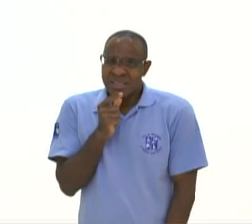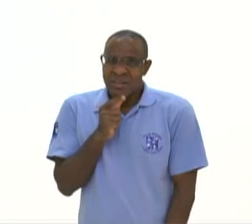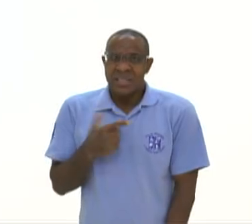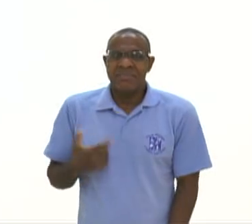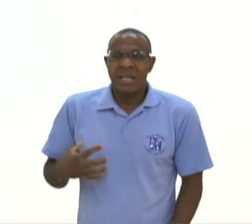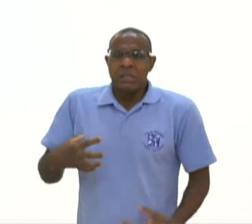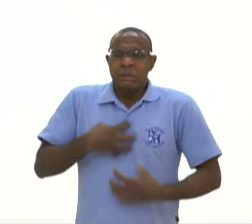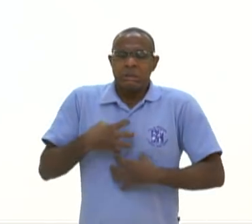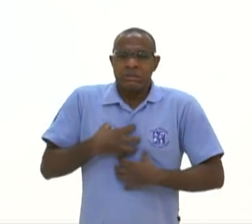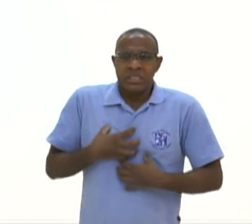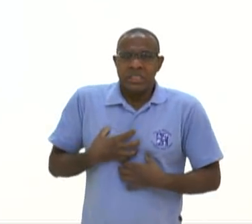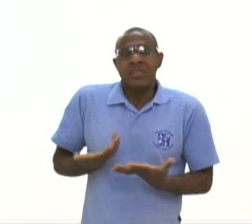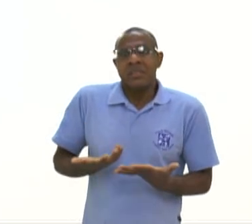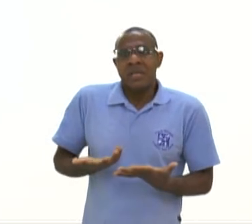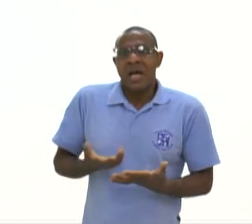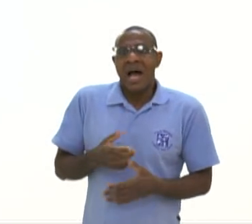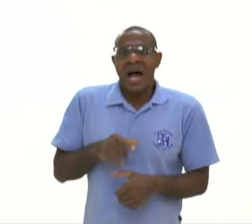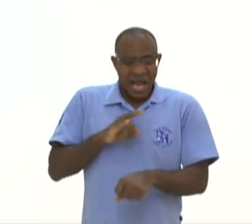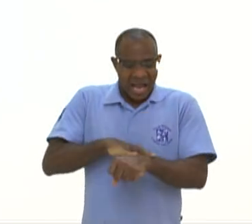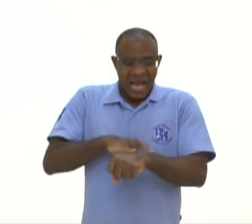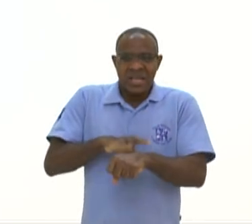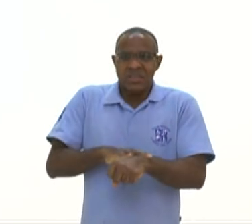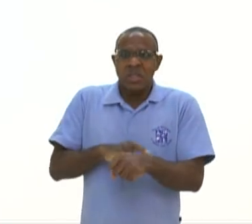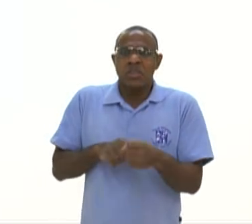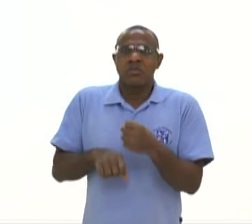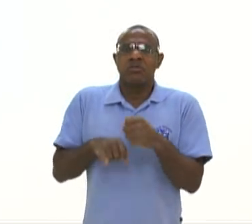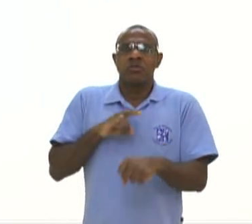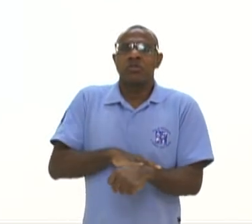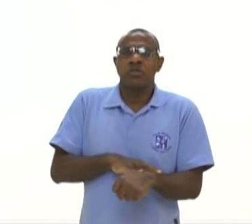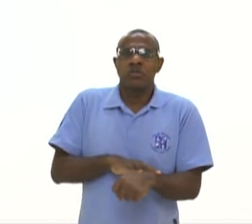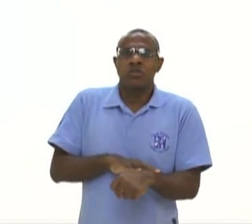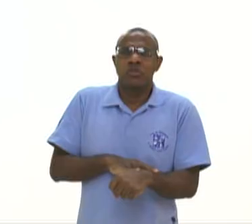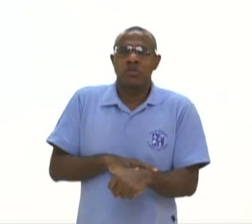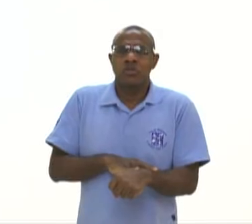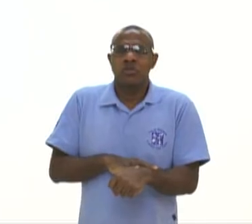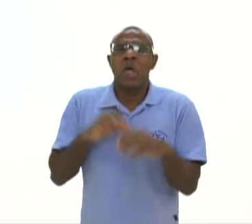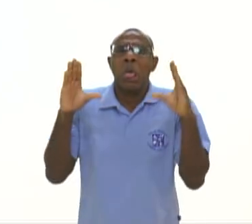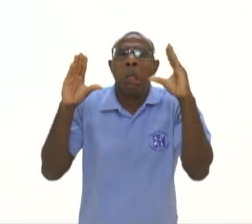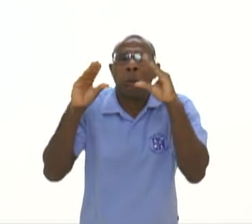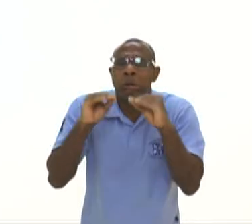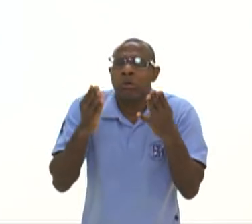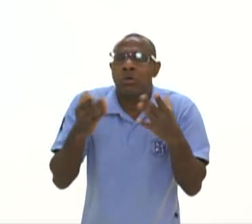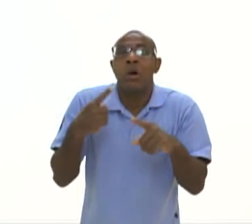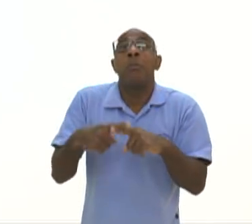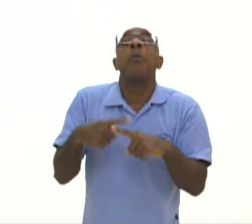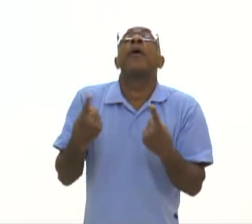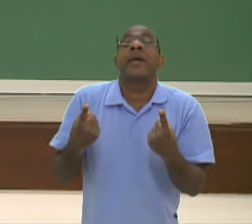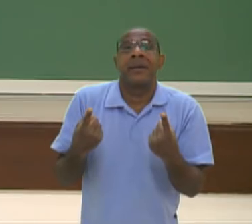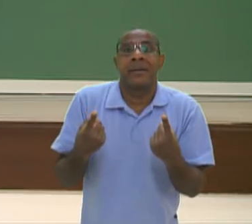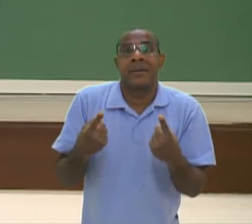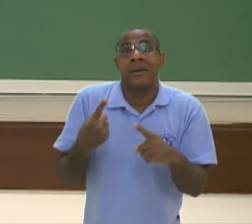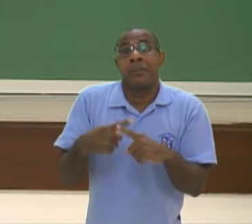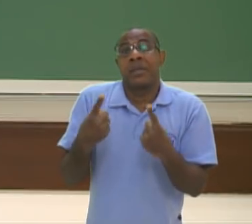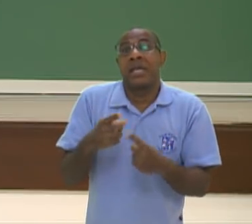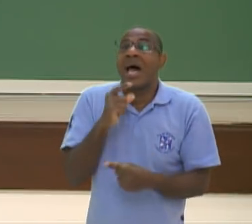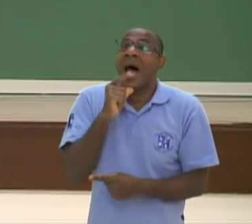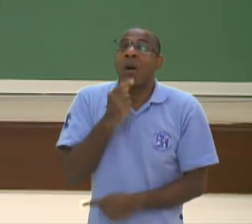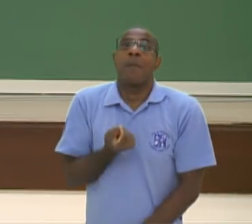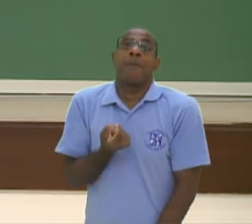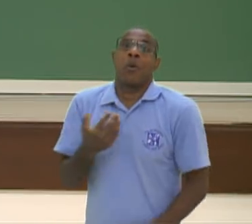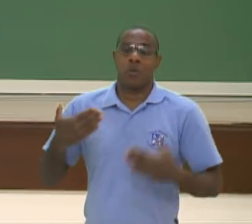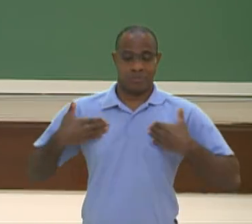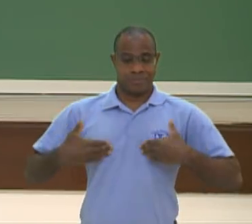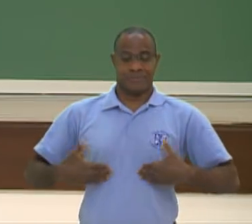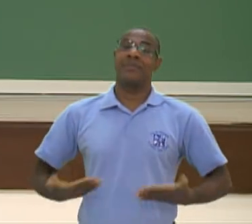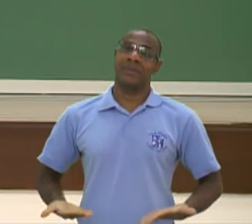da pessoa vai ser mais escura, mais concentrada, porque tem menos água na urina. O corpo tentou aproveitar ainda mais